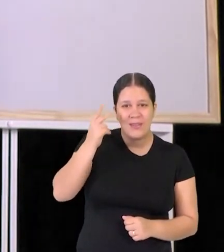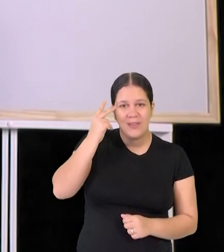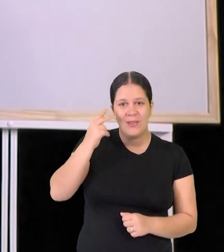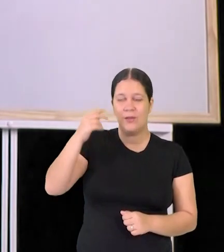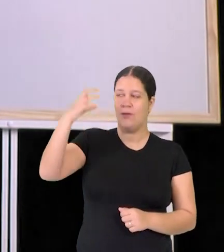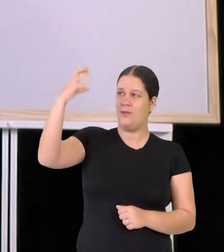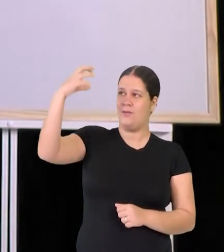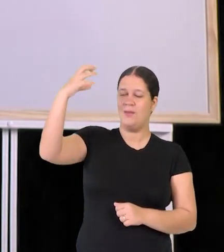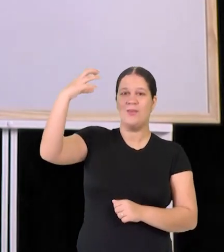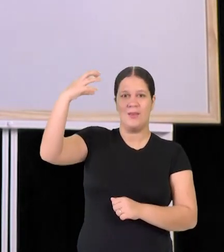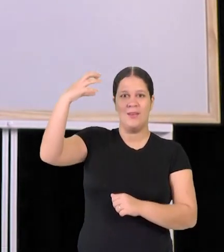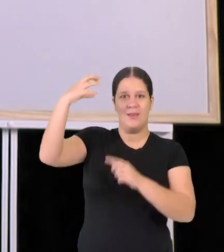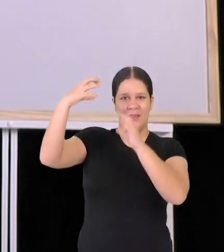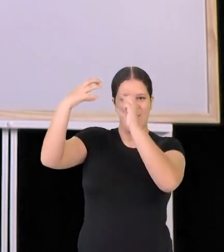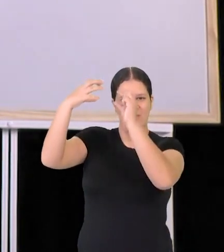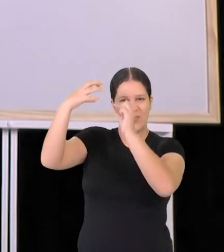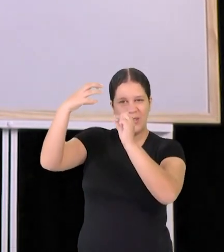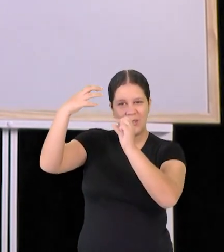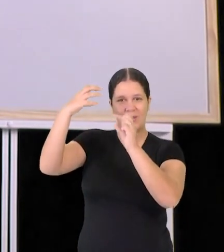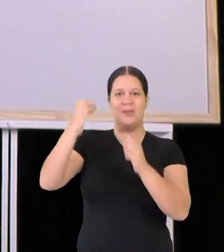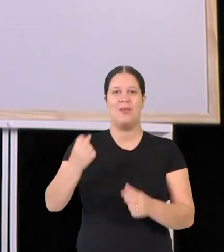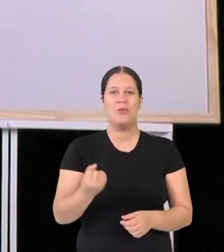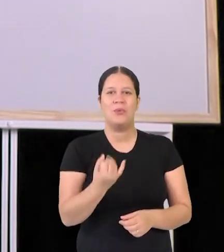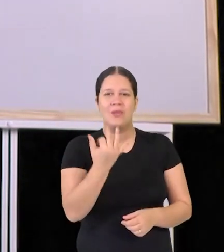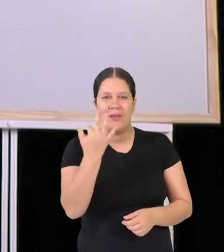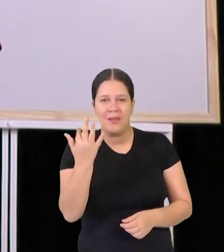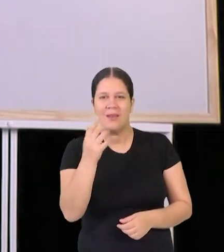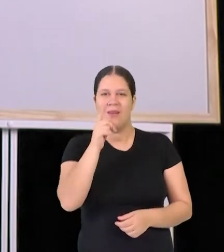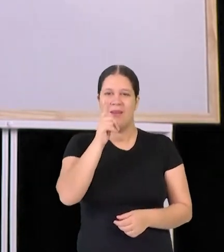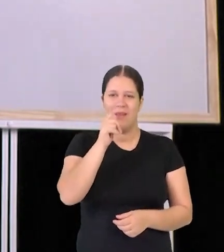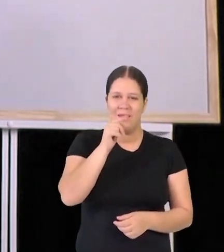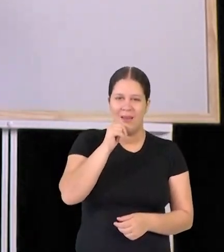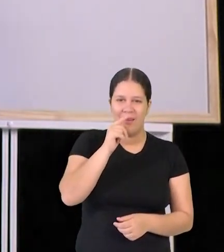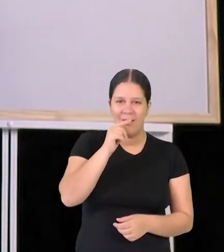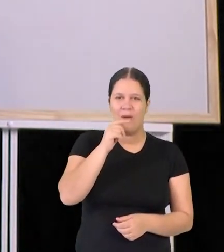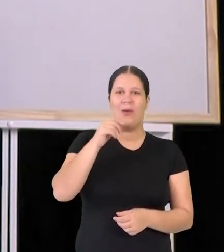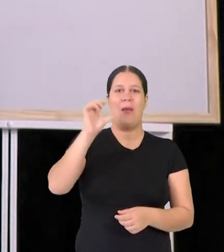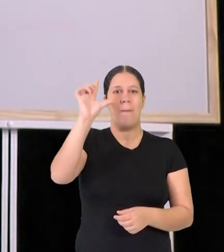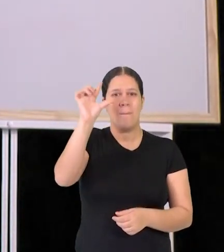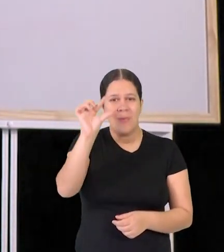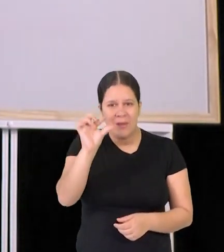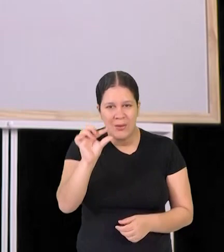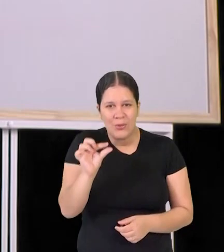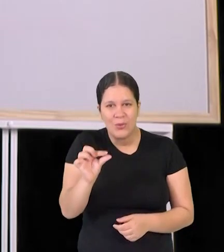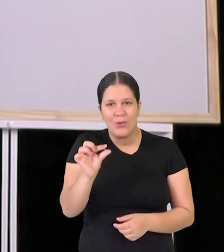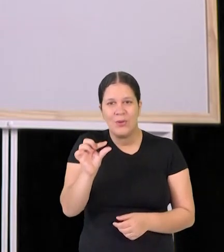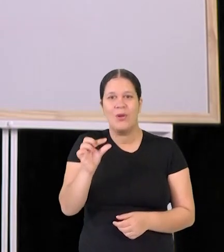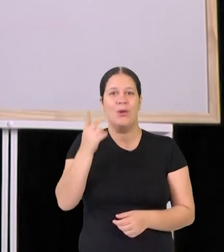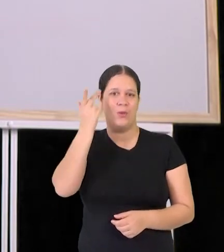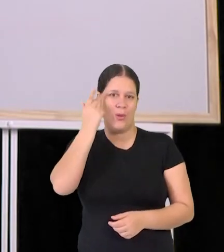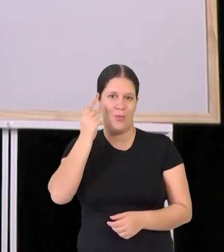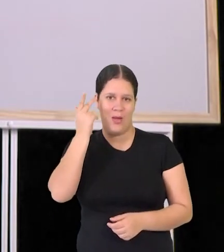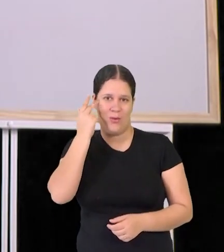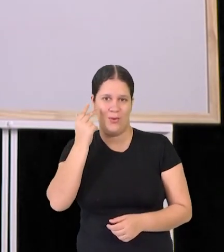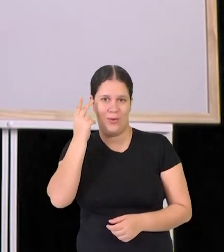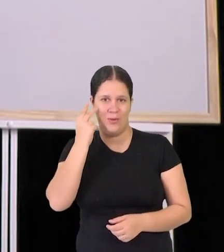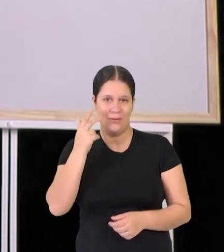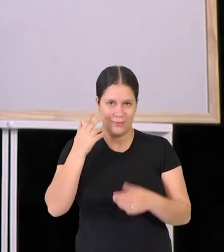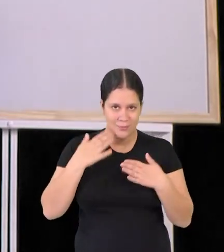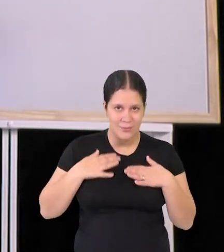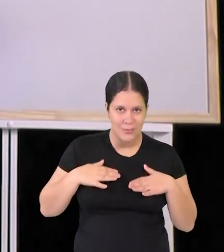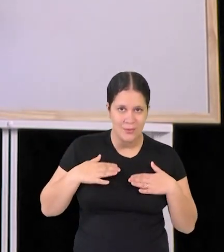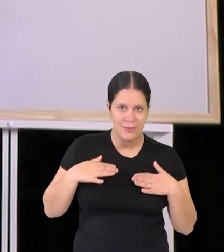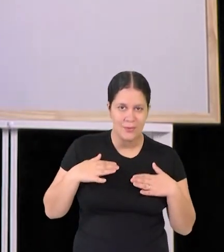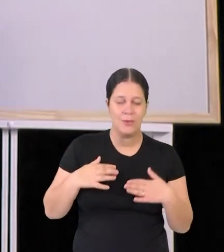uma vazão menor, certo? Ou seja, a quantidade de água que vai passar por ali é menor do que o normal.